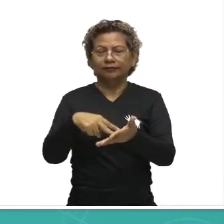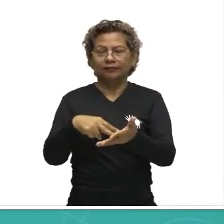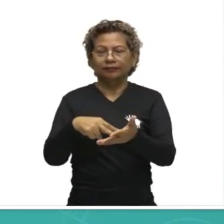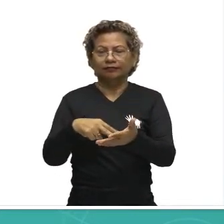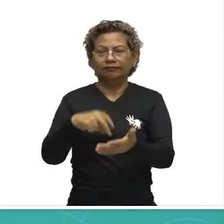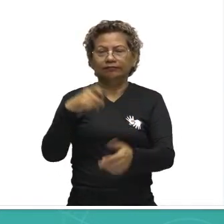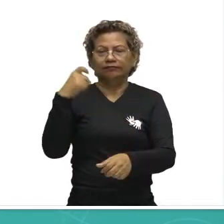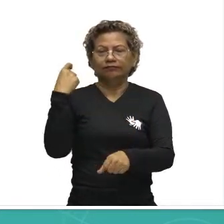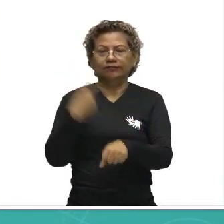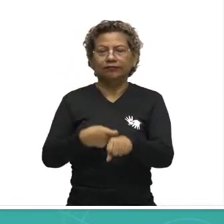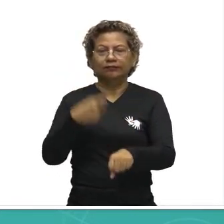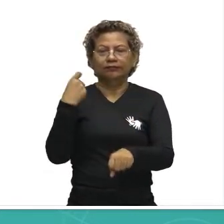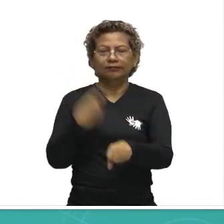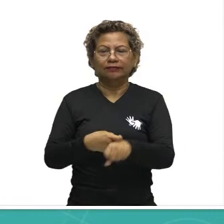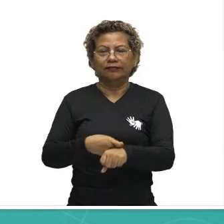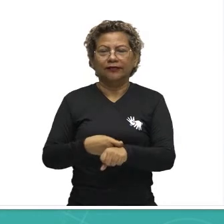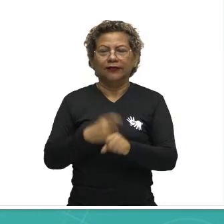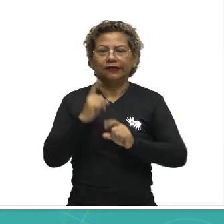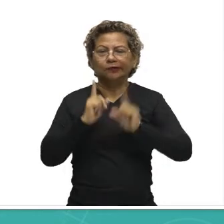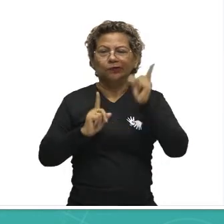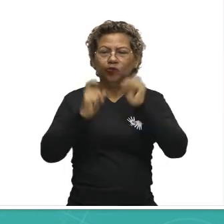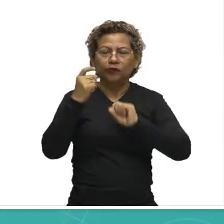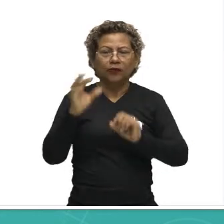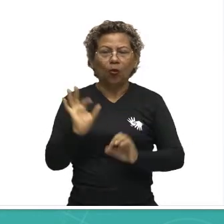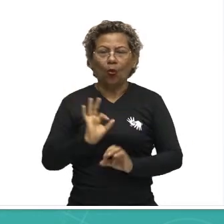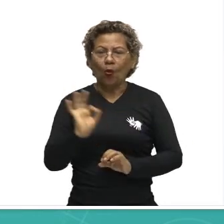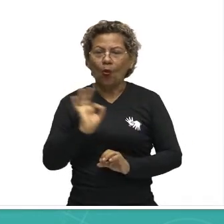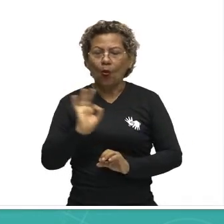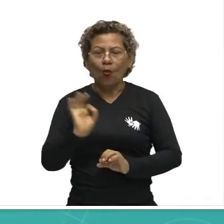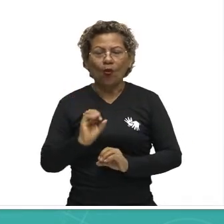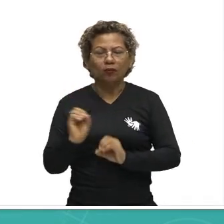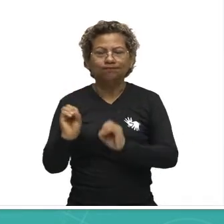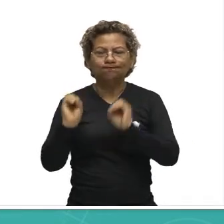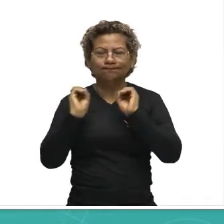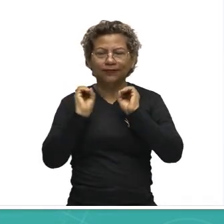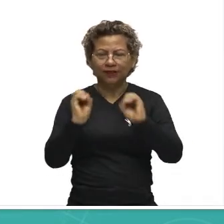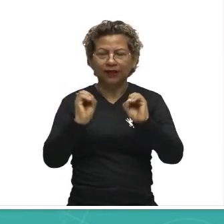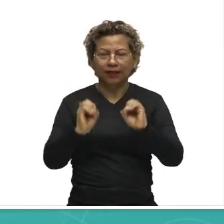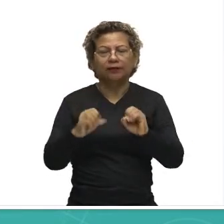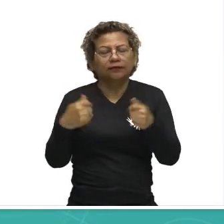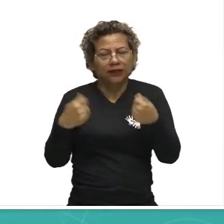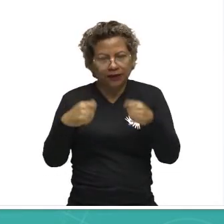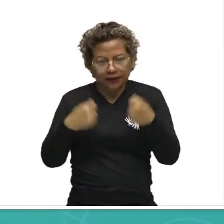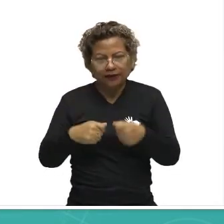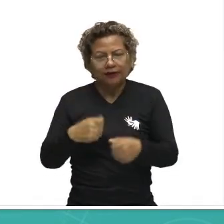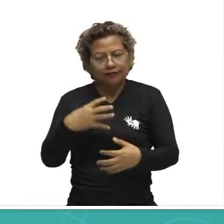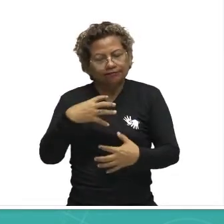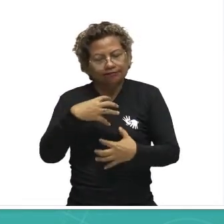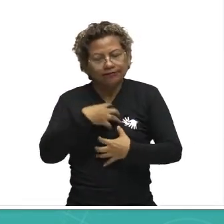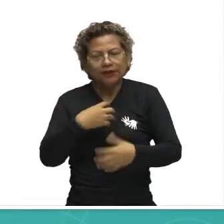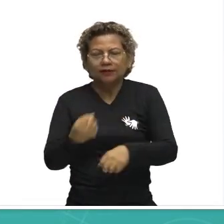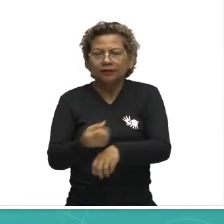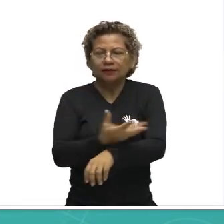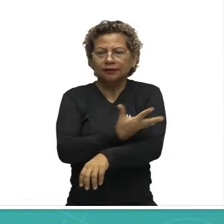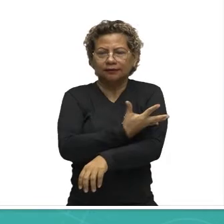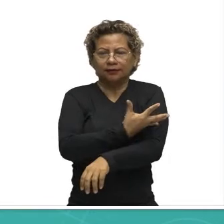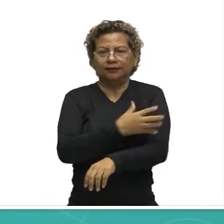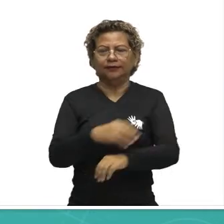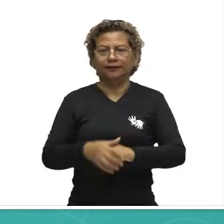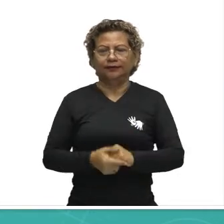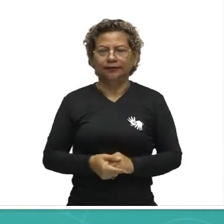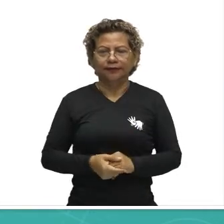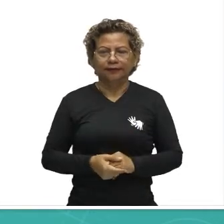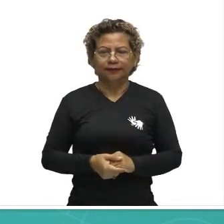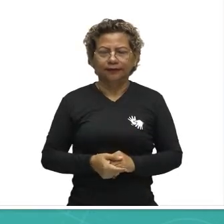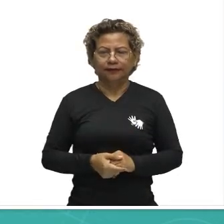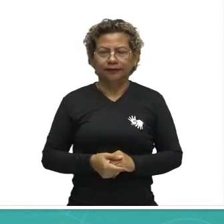A cara parece que, sabe? Então, você tem que também expressar, através dos teus movimentos, a emoção, os sentimentos.